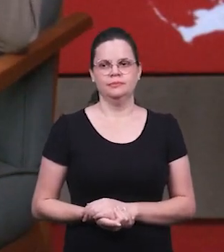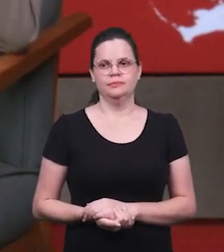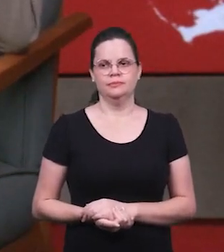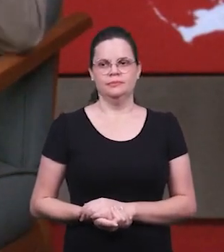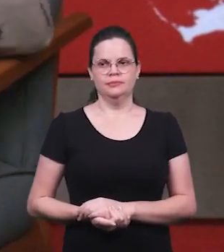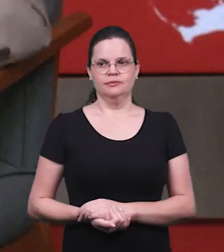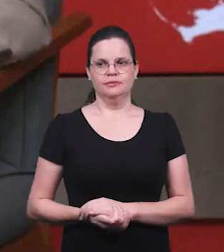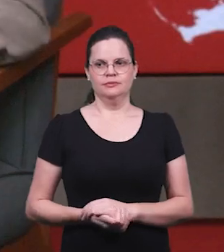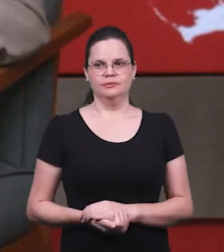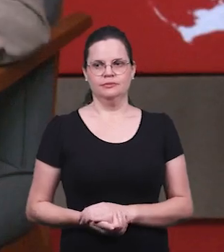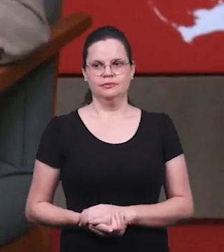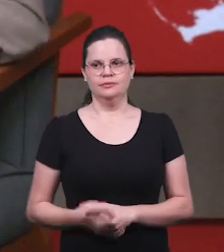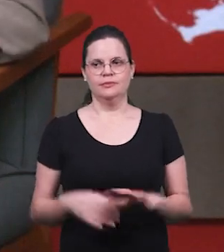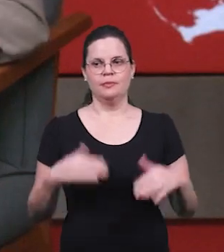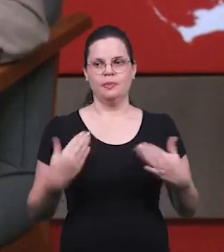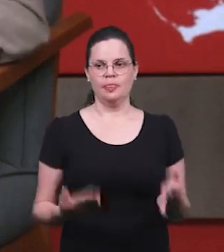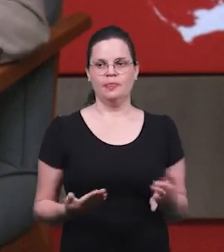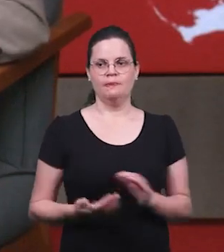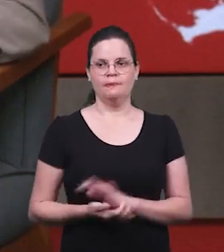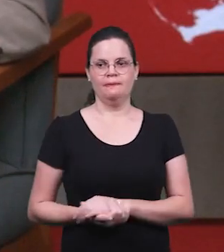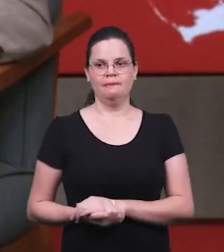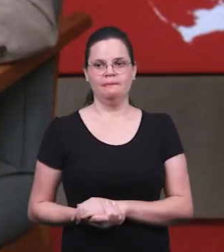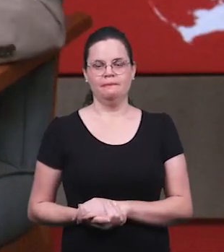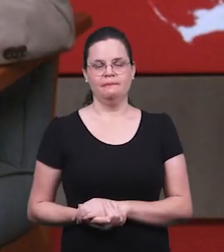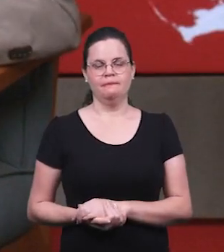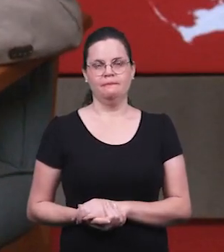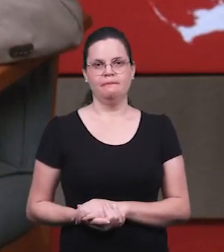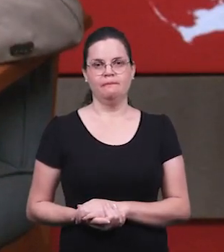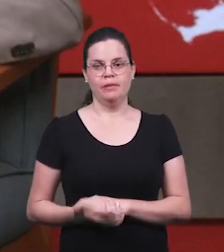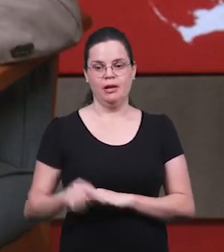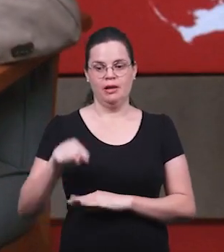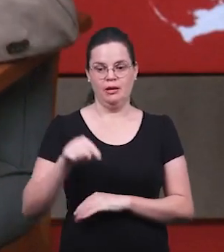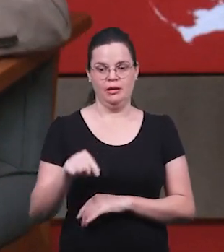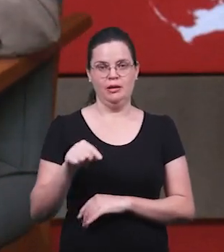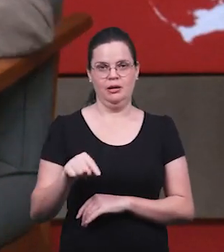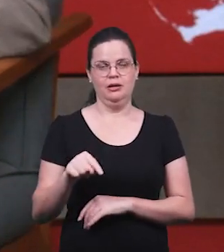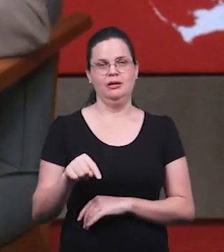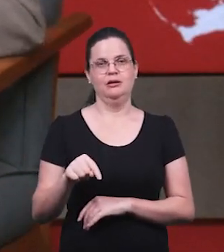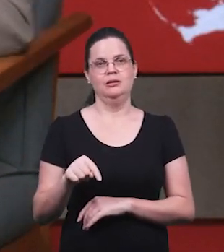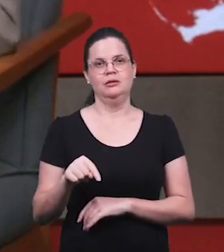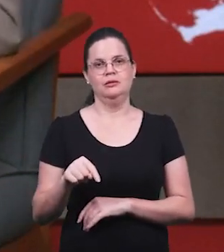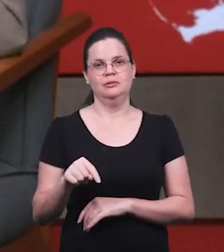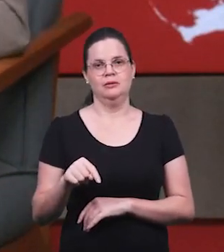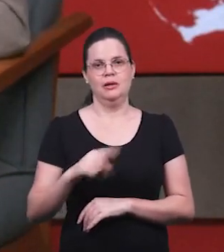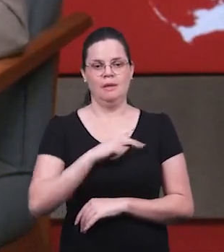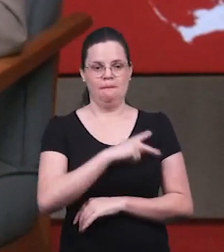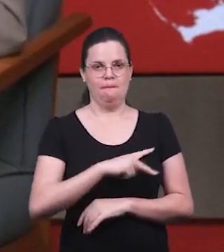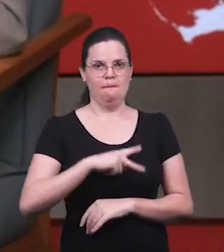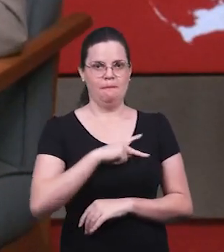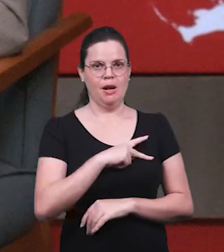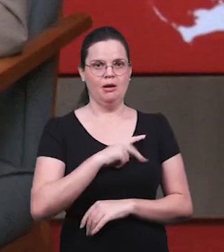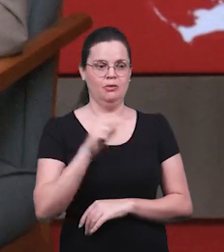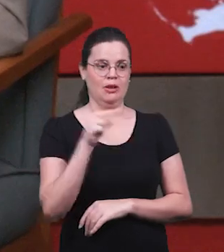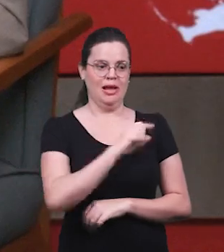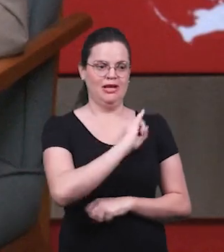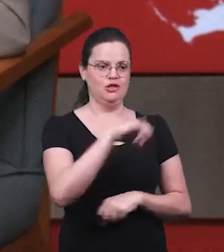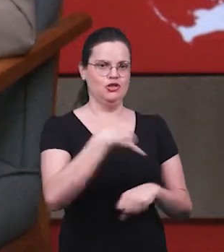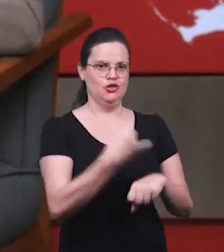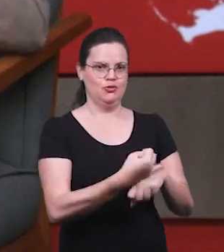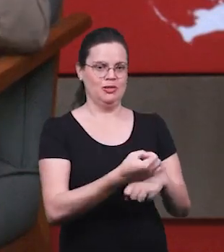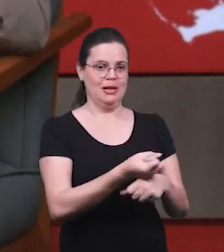aí, voltando aí, quando ele esteve, os 2 anos que ele esteve em Jerusalém